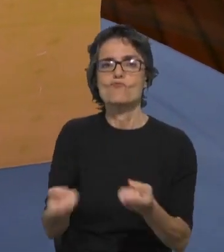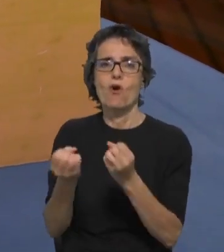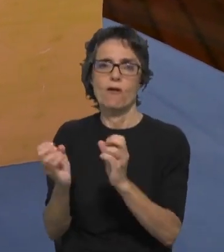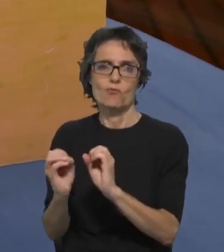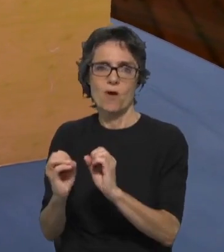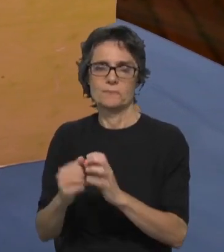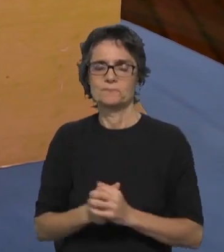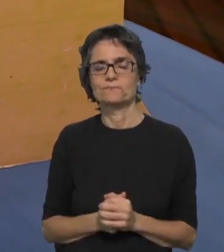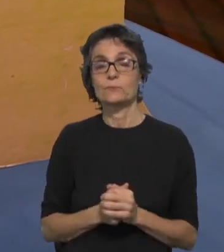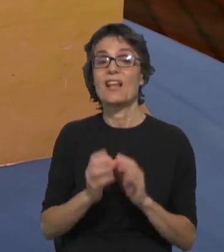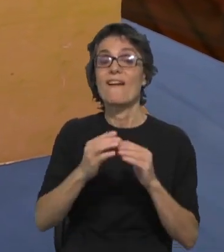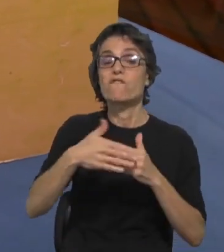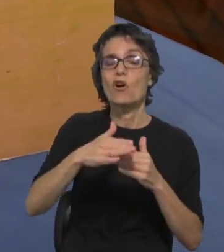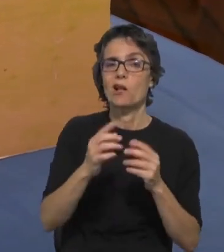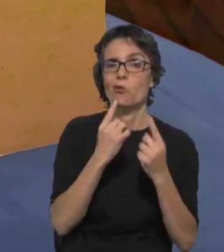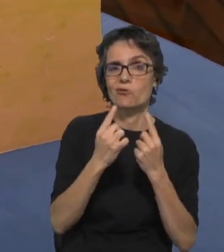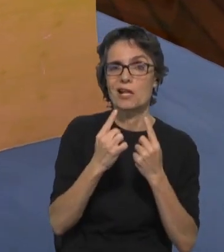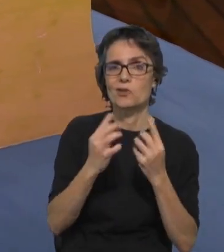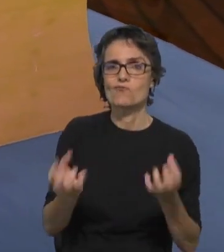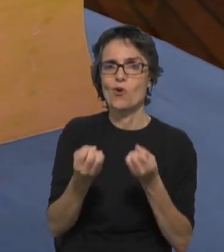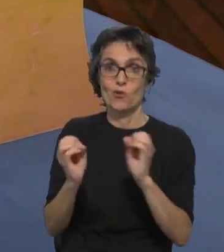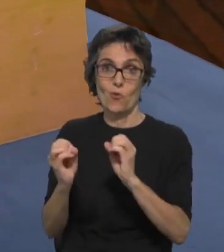caso, comentam algo de essencial naquilo que é